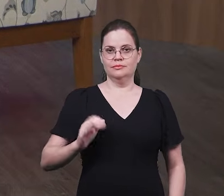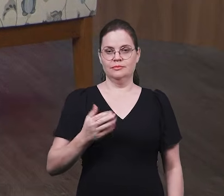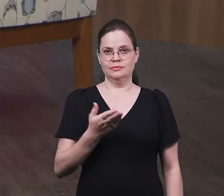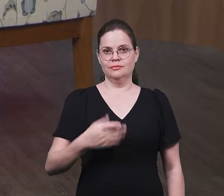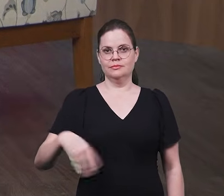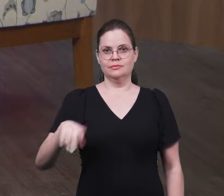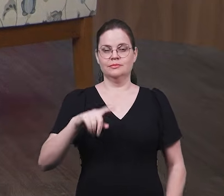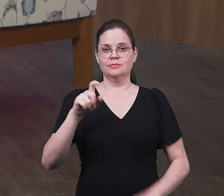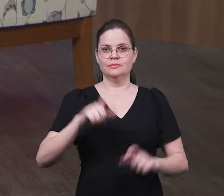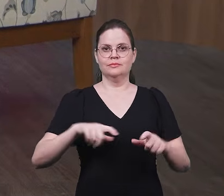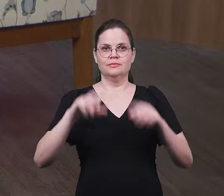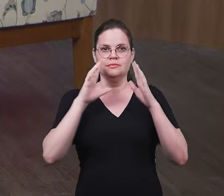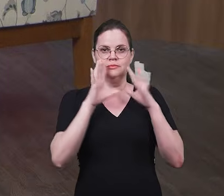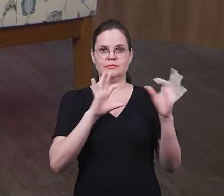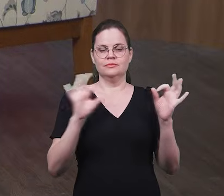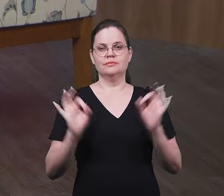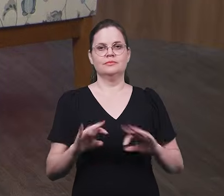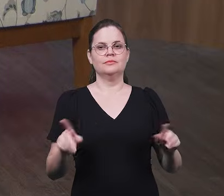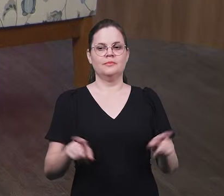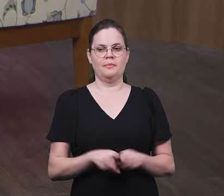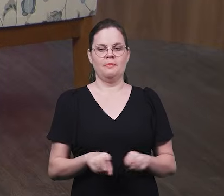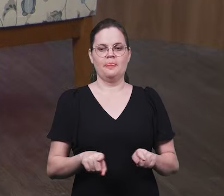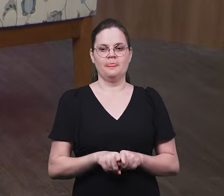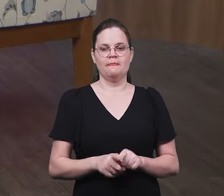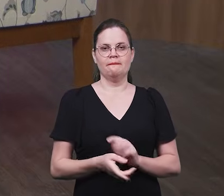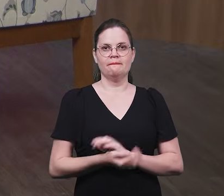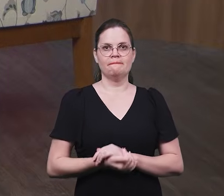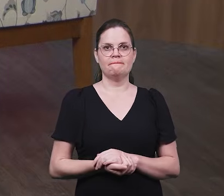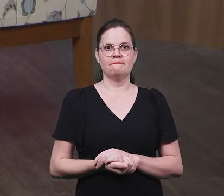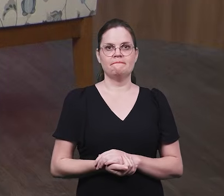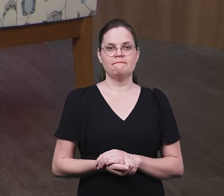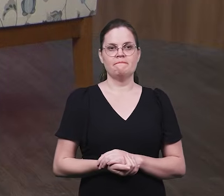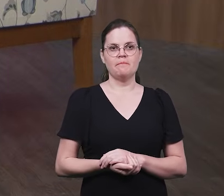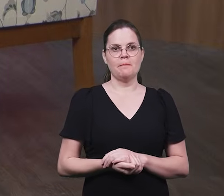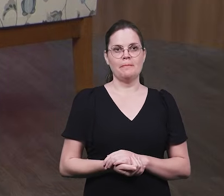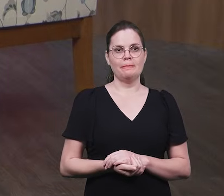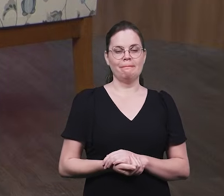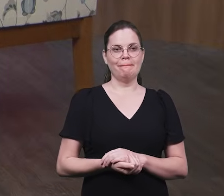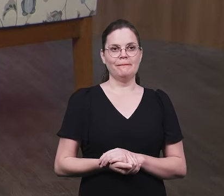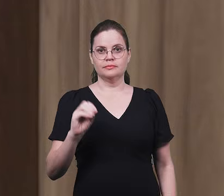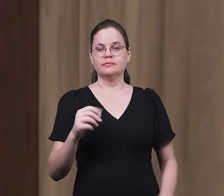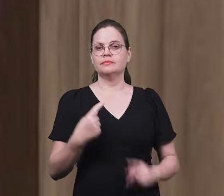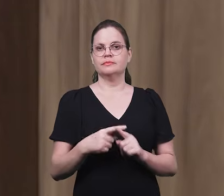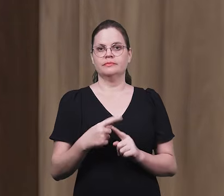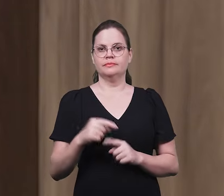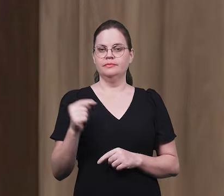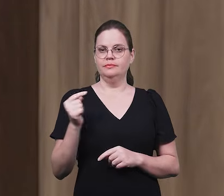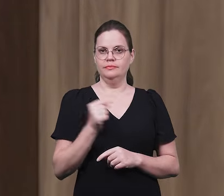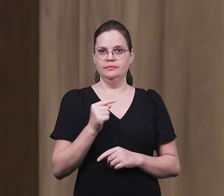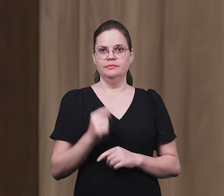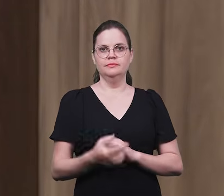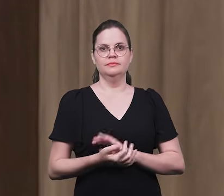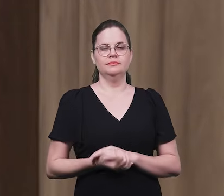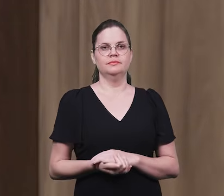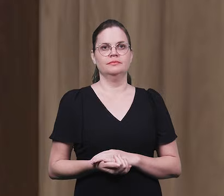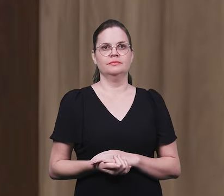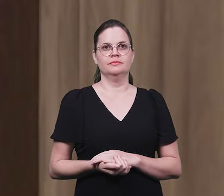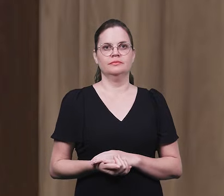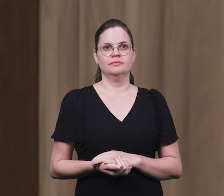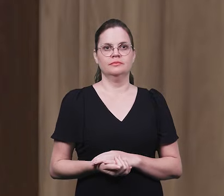Antônio Carlos, e os nossos ouvintes, aqueles que estão participando conosco. Lembrando que o pastor